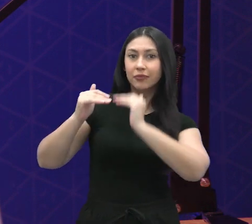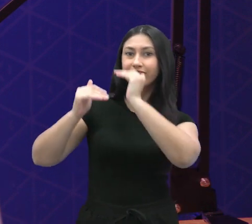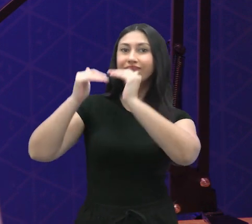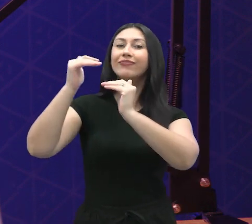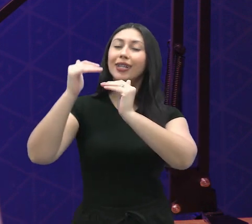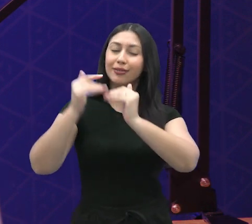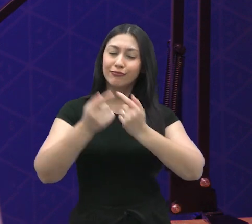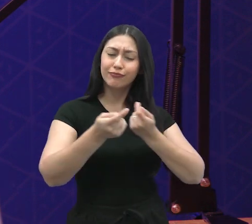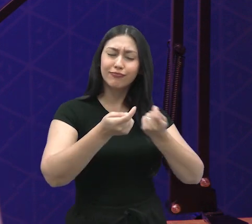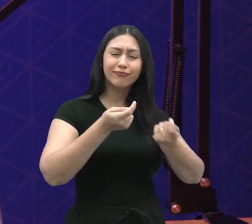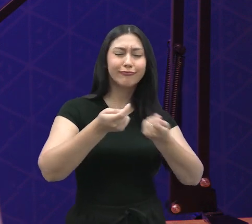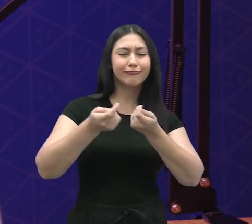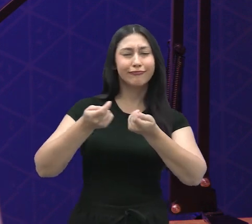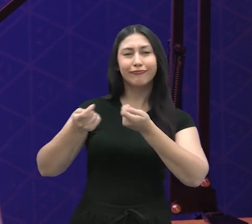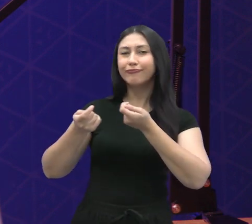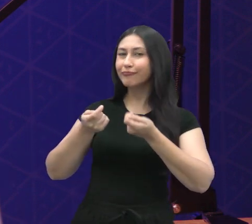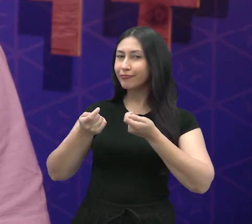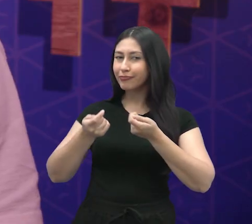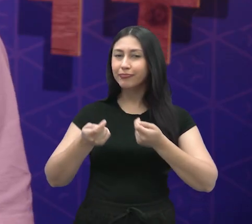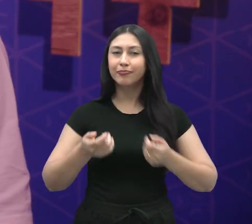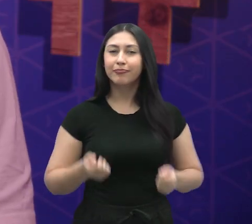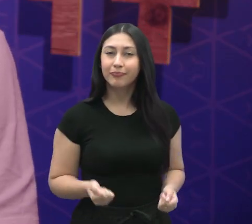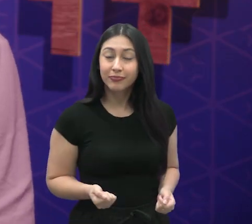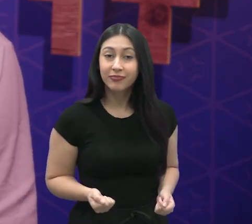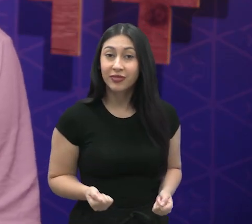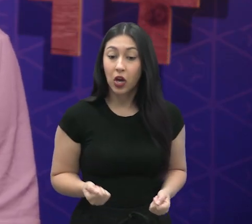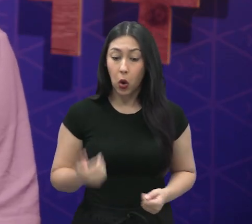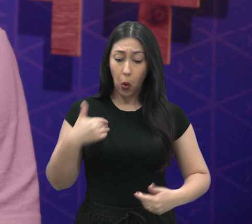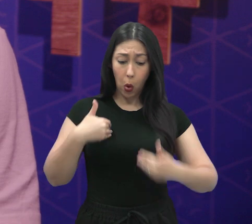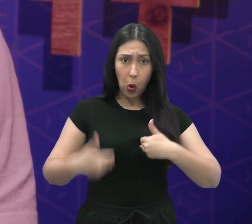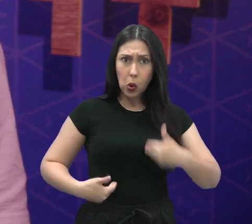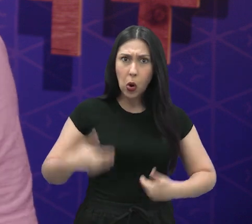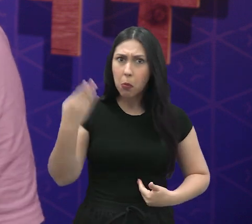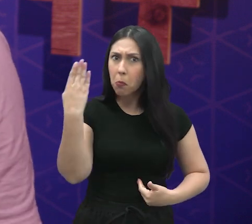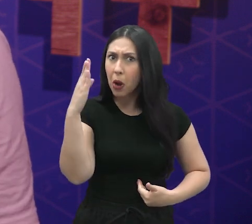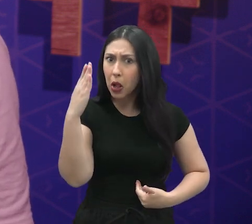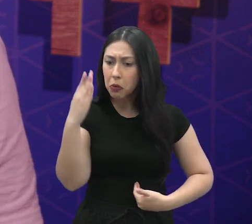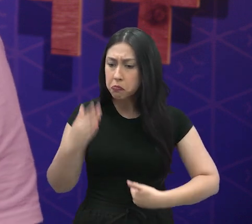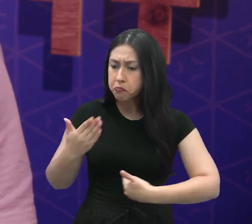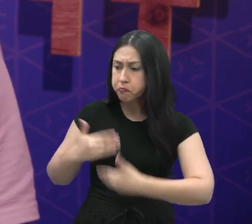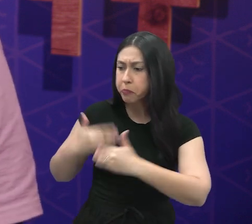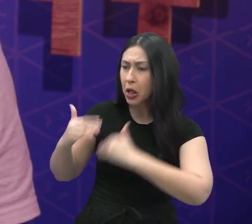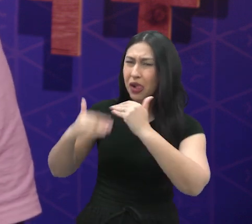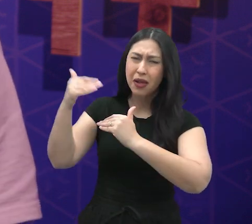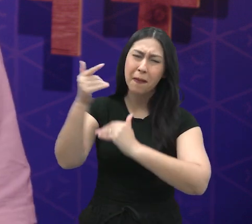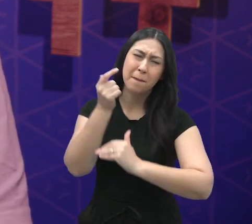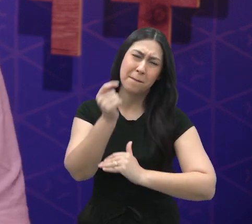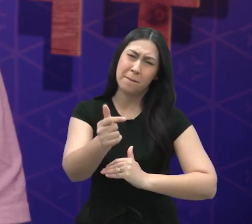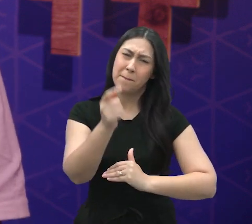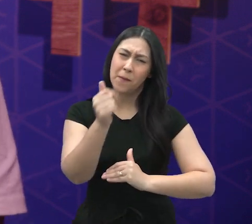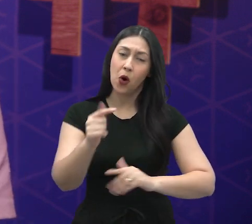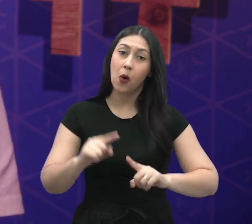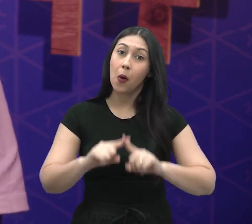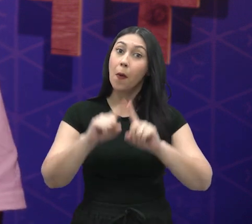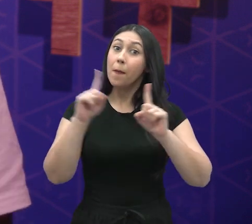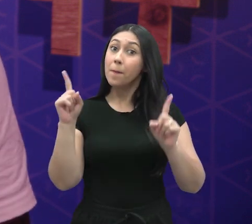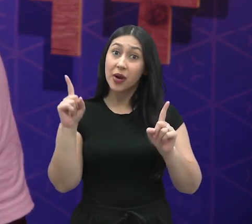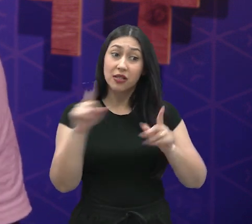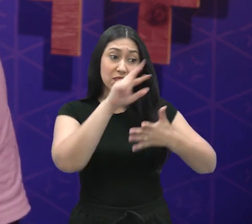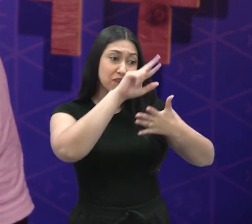começou a literalmente dominar o mundo. Não tivemos grandes evoluções biológicas, mas passamos de uma